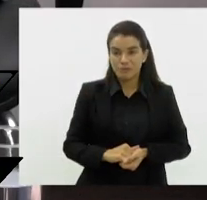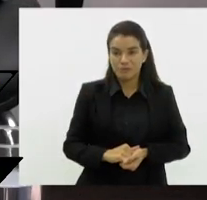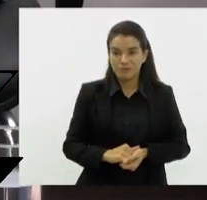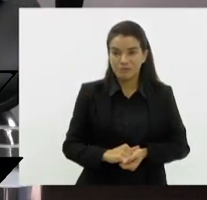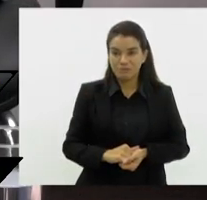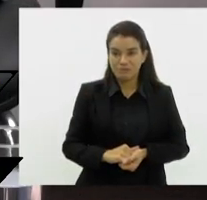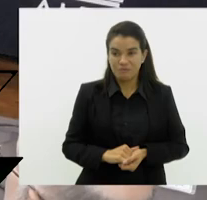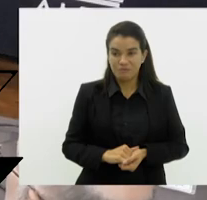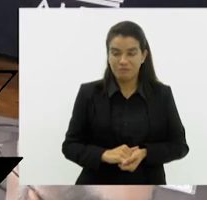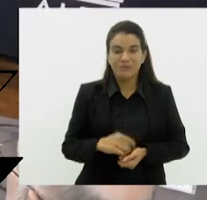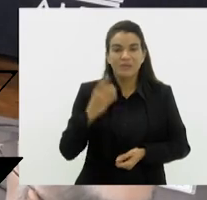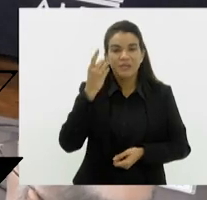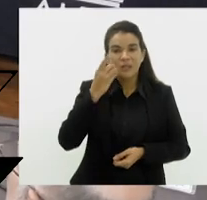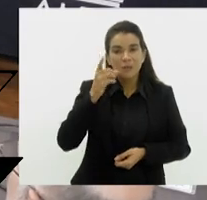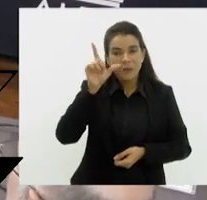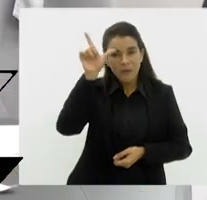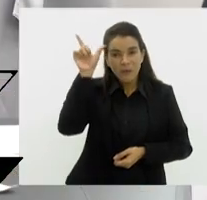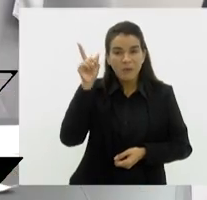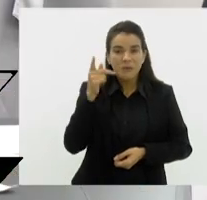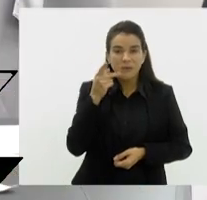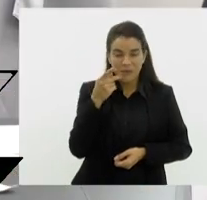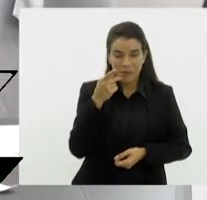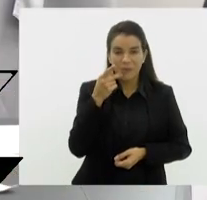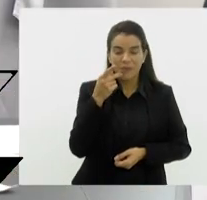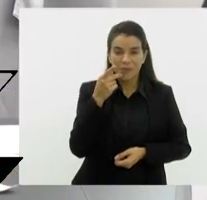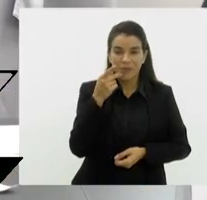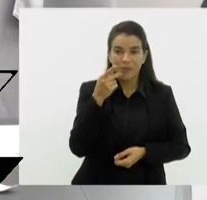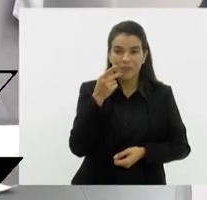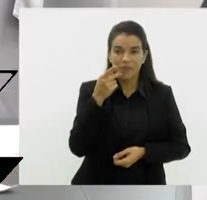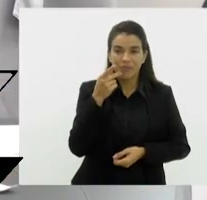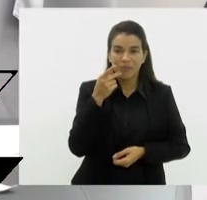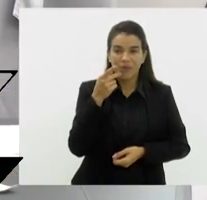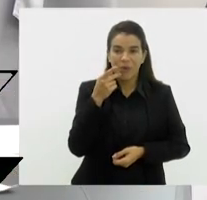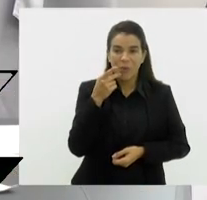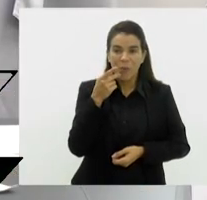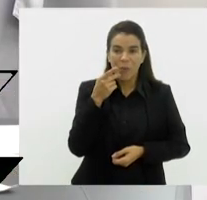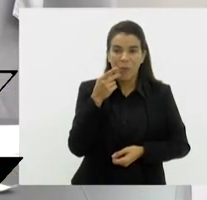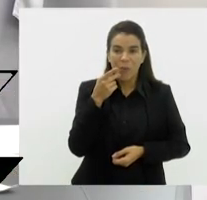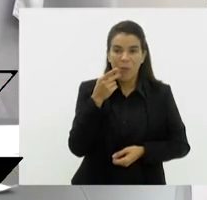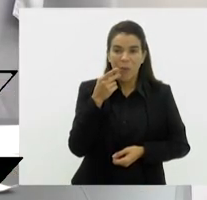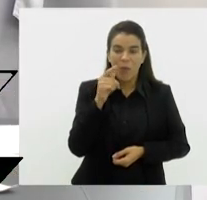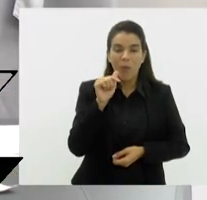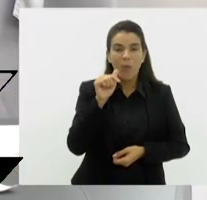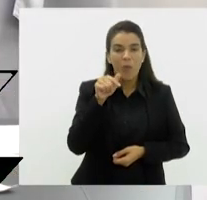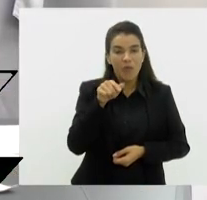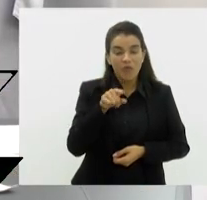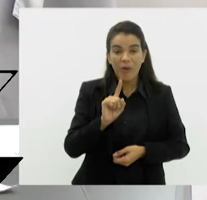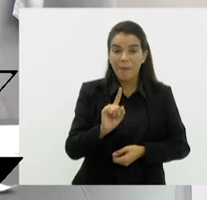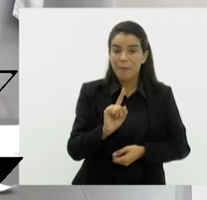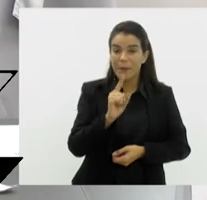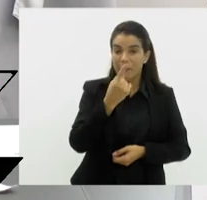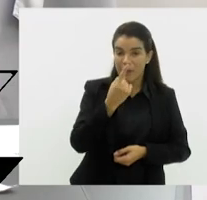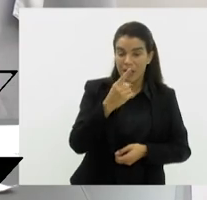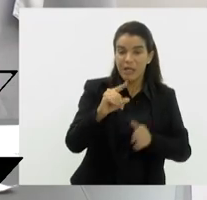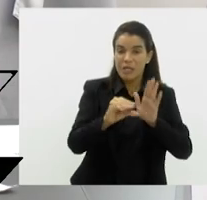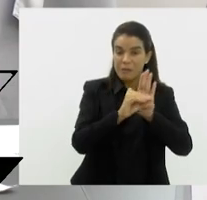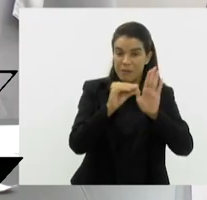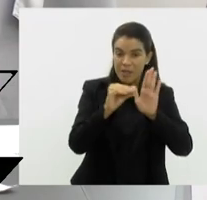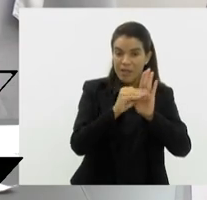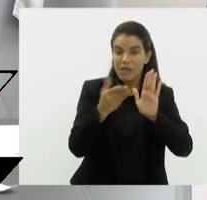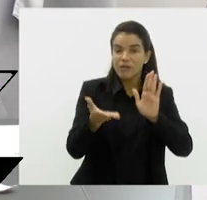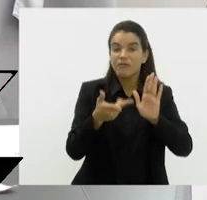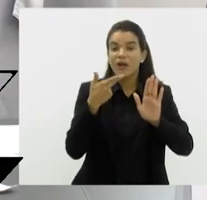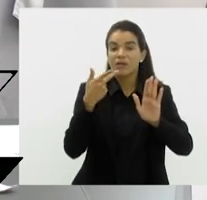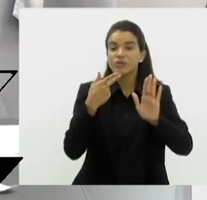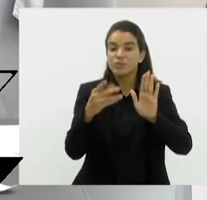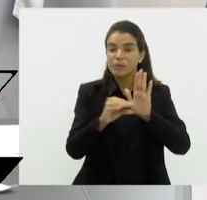Mas, deputado Luiz Paulo, na verdade já teve, a gente, salvo engano, esse aqui foi em primeira, recebeu as emendas, a gente está falando sobre